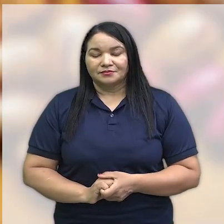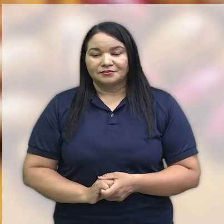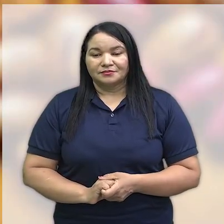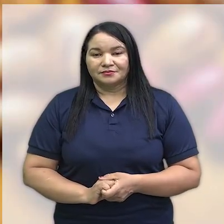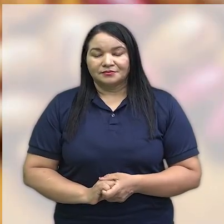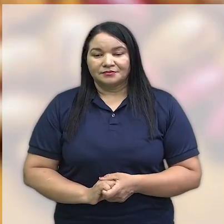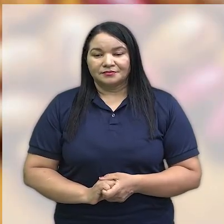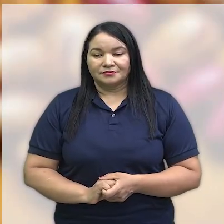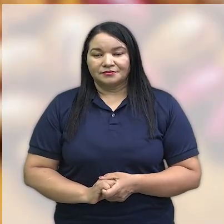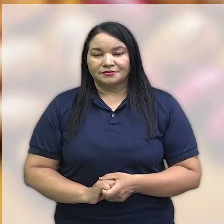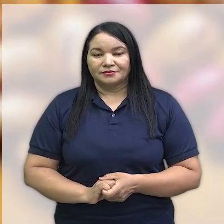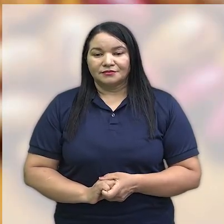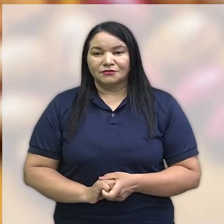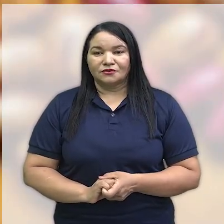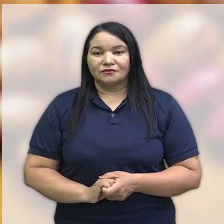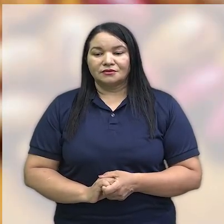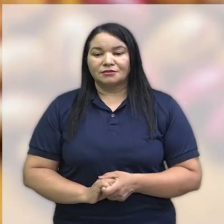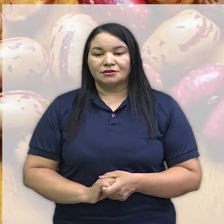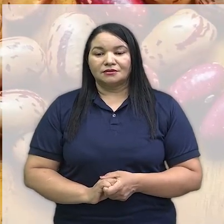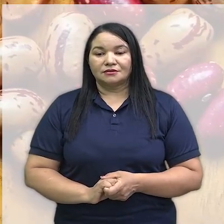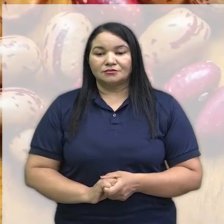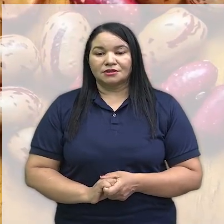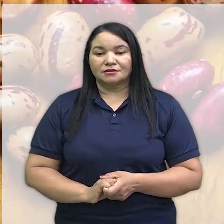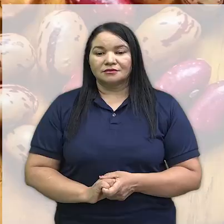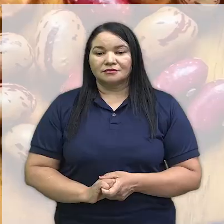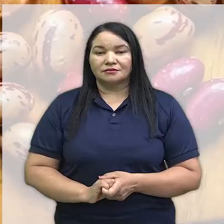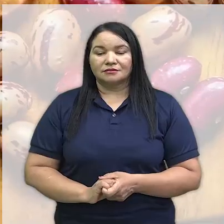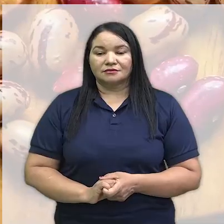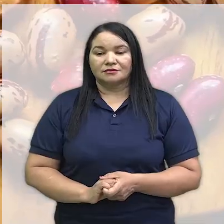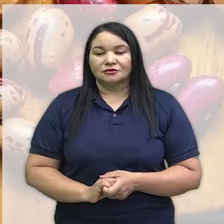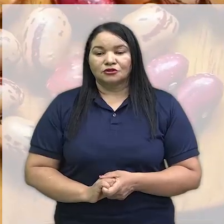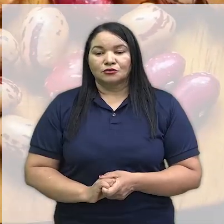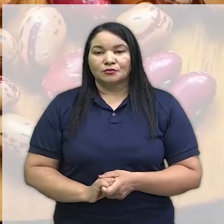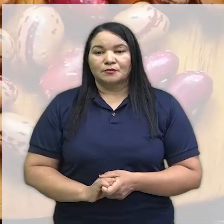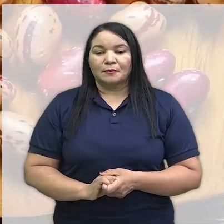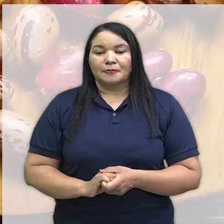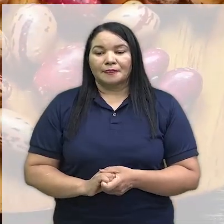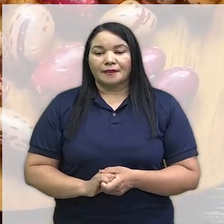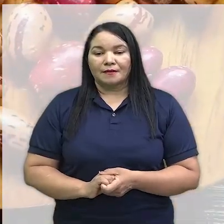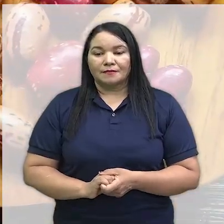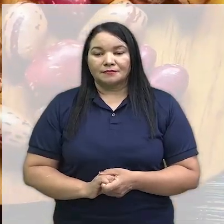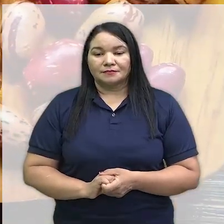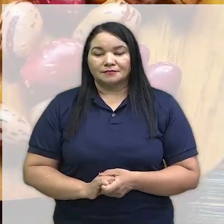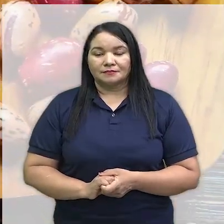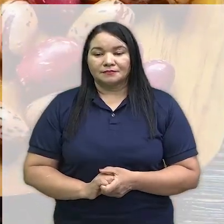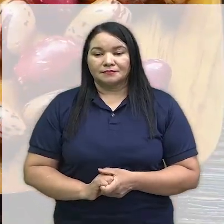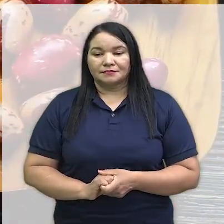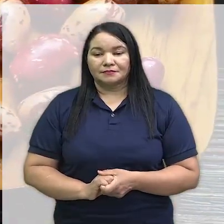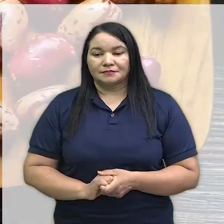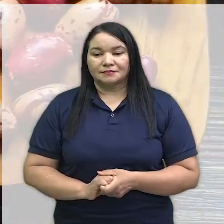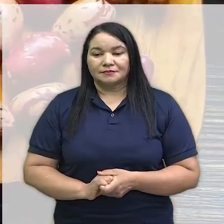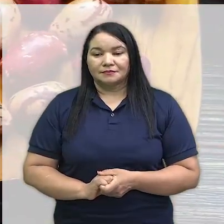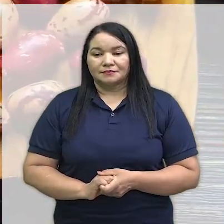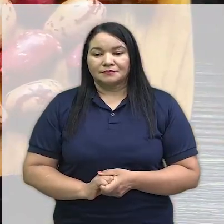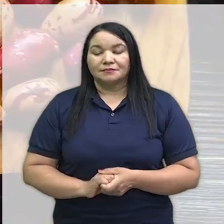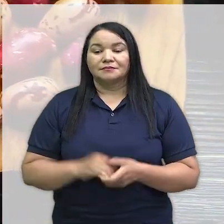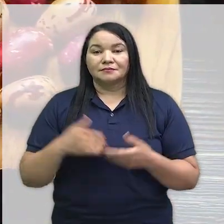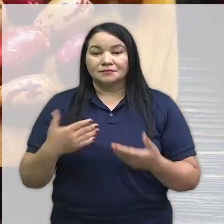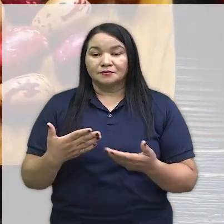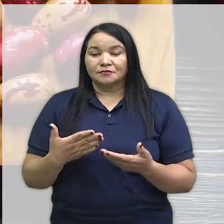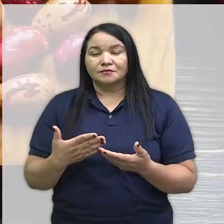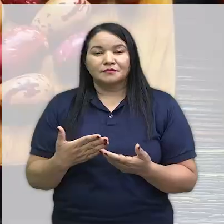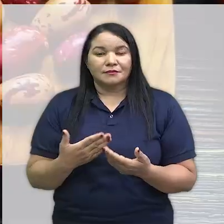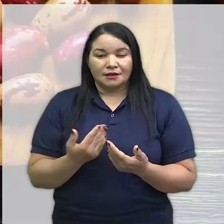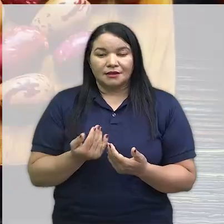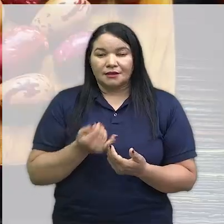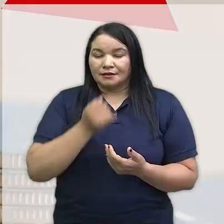Aplicações da progressão geométrica. As progressões geométricas têm diversas aplicações práticas em várias áreas do conhecimento. Vamos